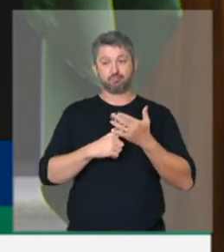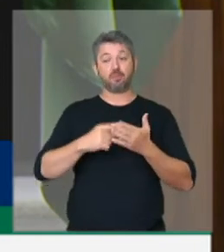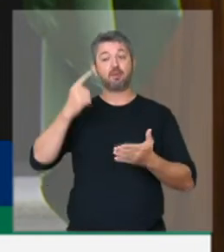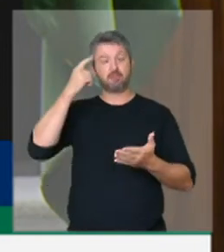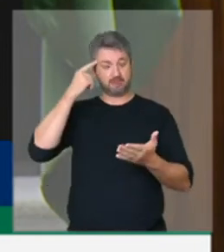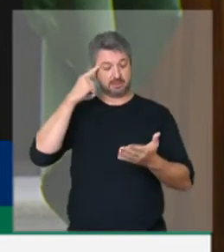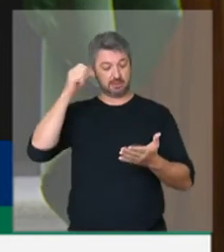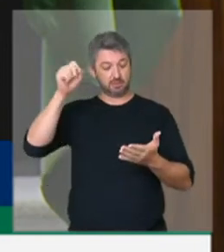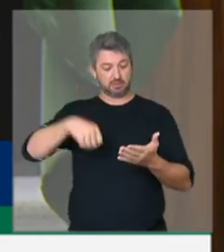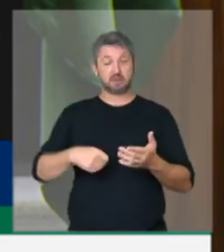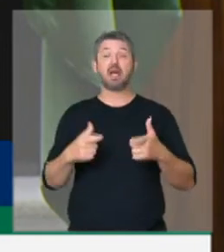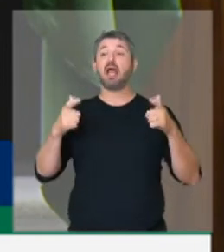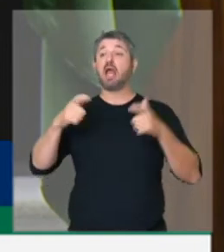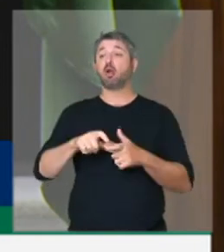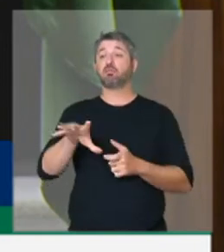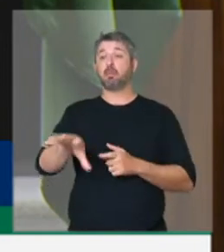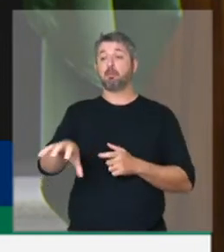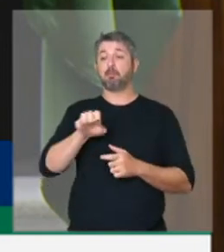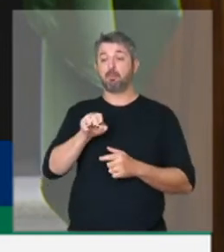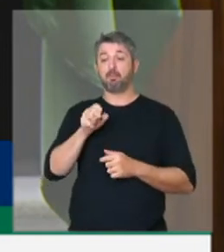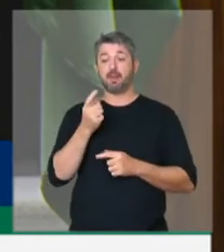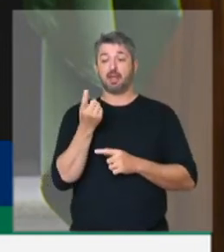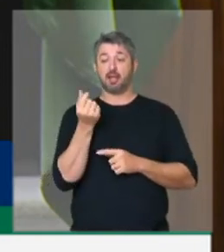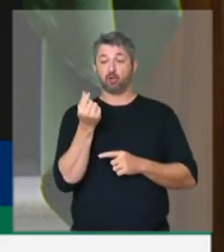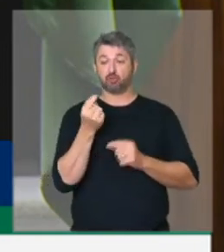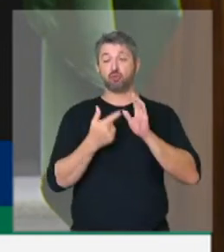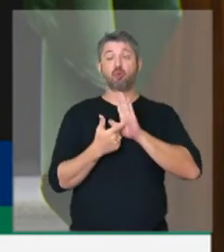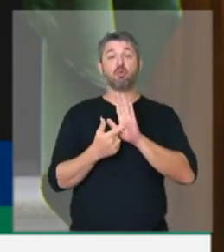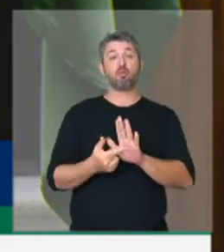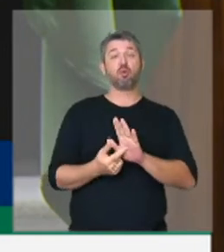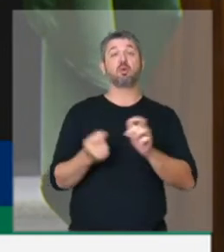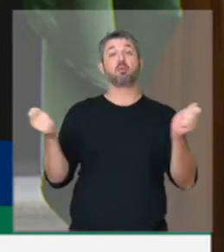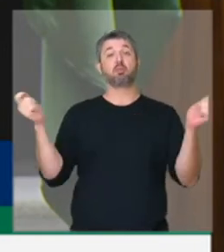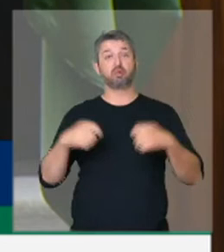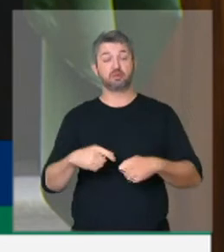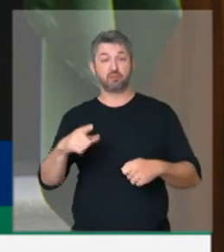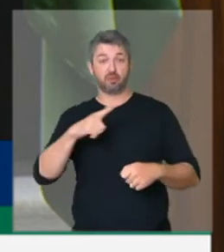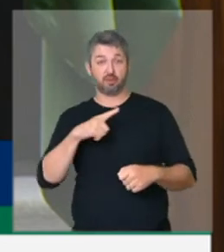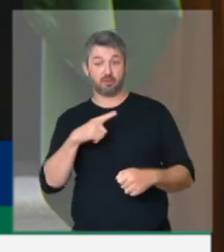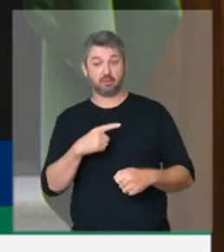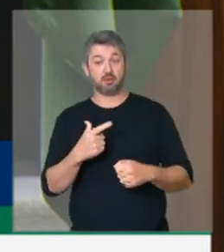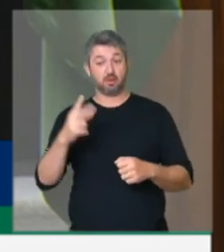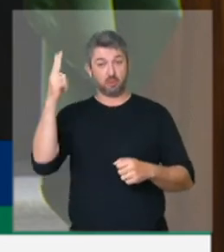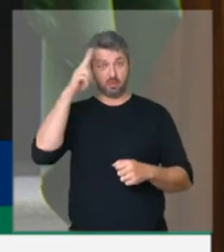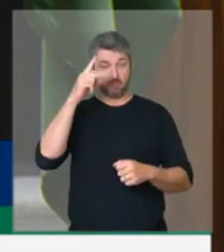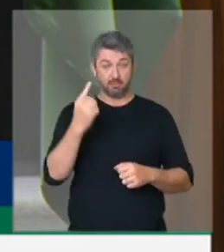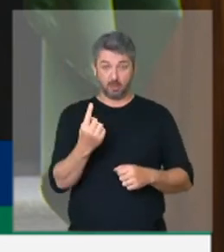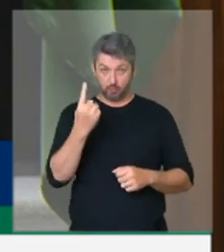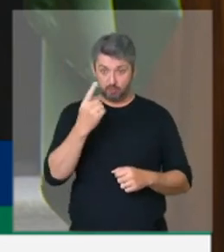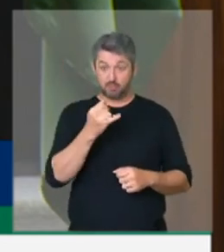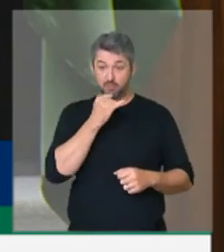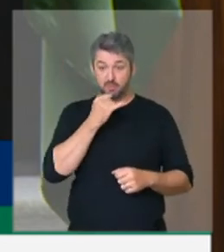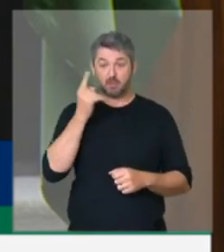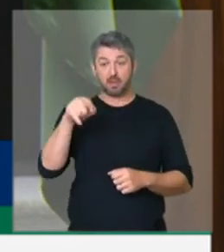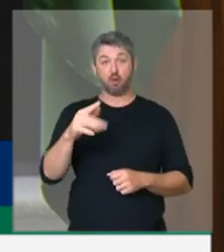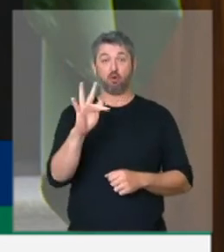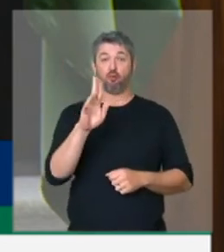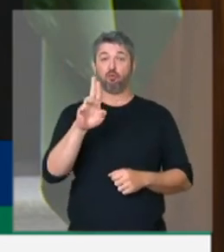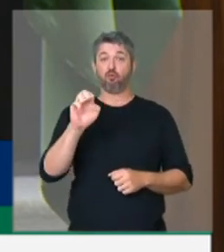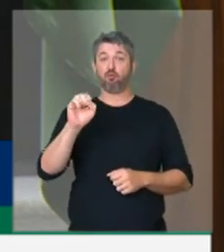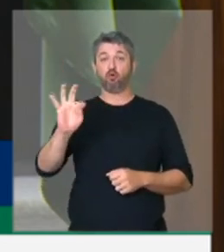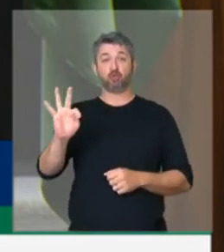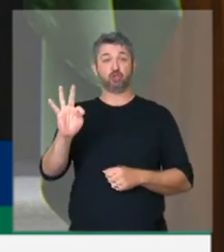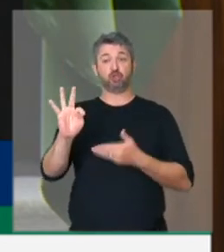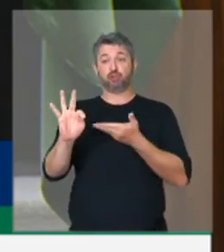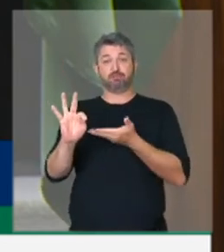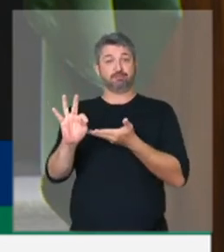em fontes de recursos, foi apontado possibilidades, e eu gostaria de lembrar uma delas, que é o recurso do FUST, que